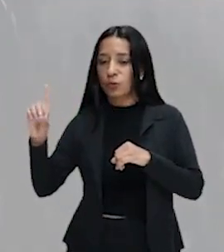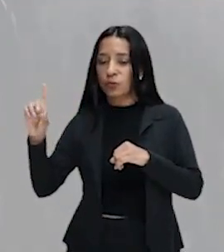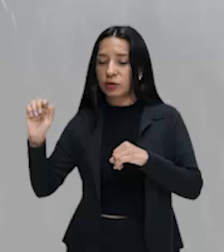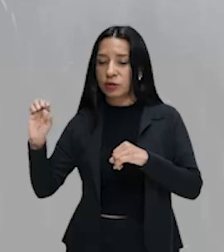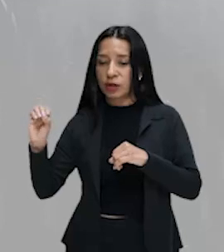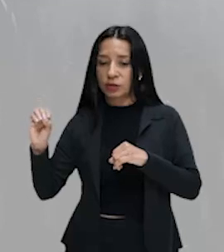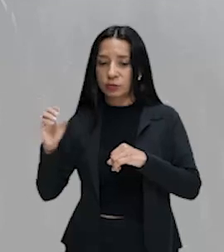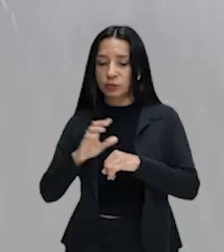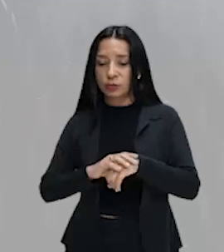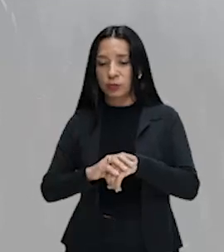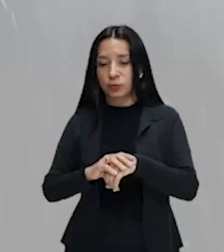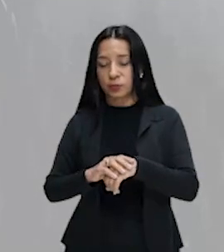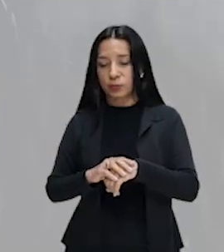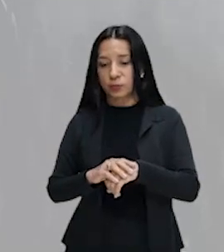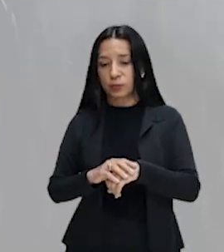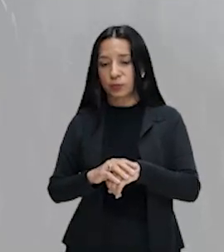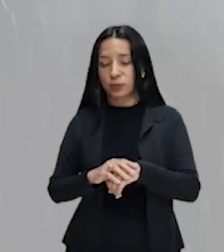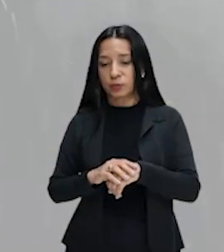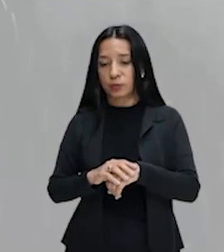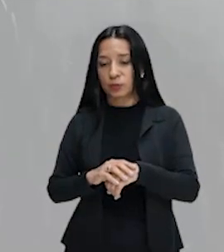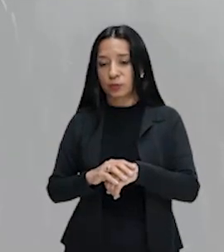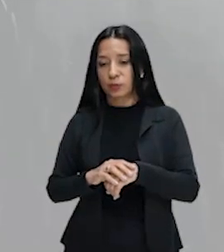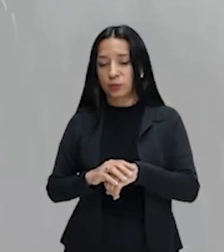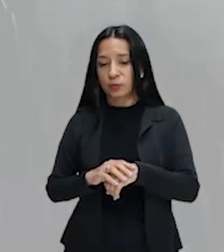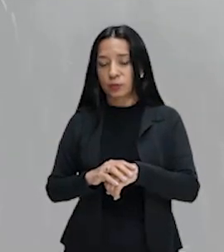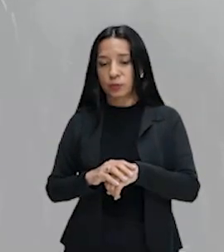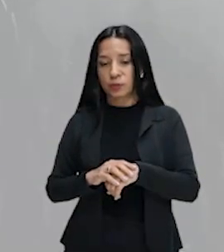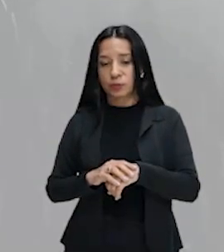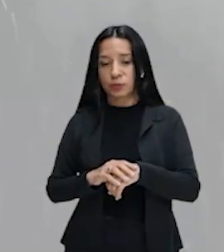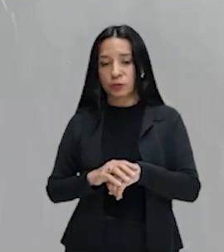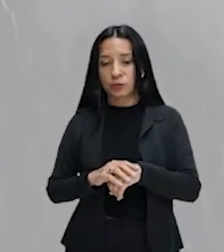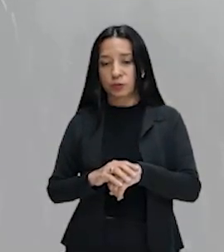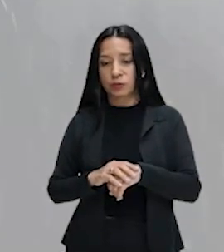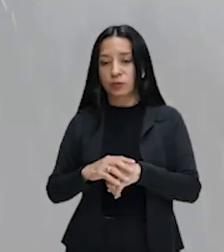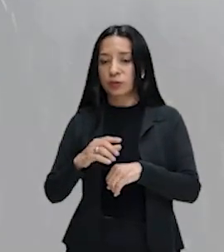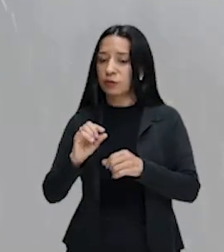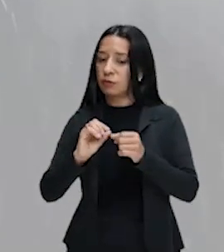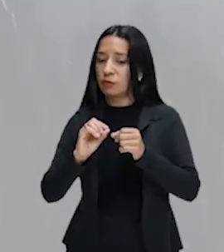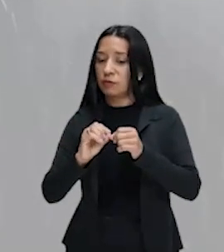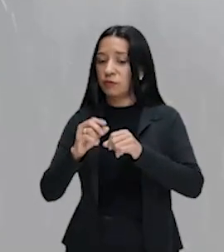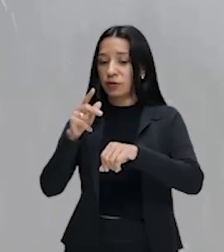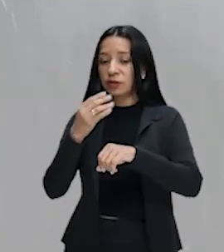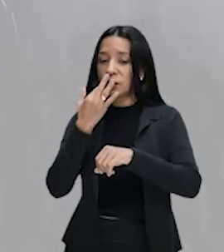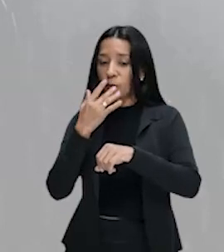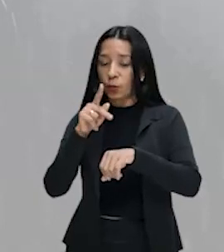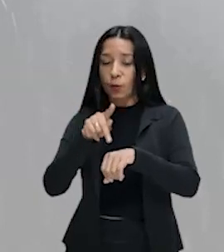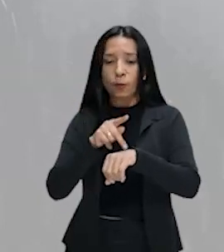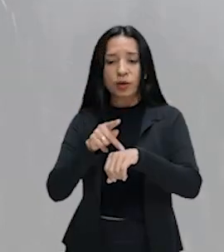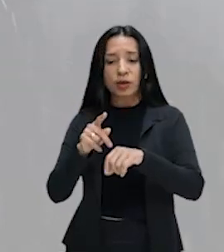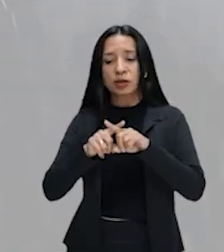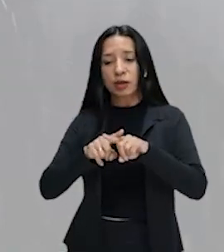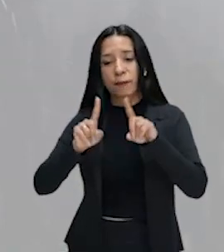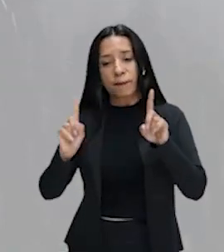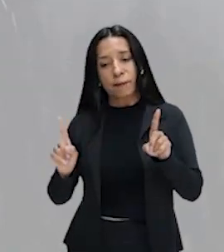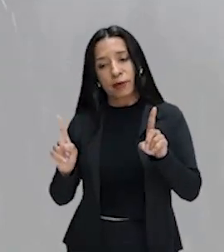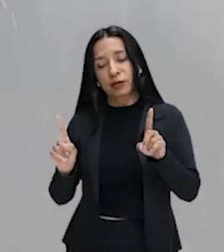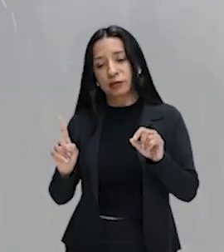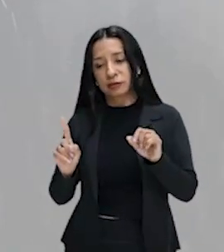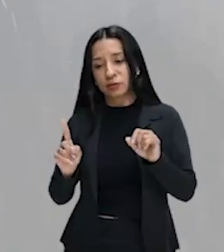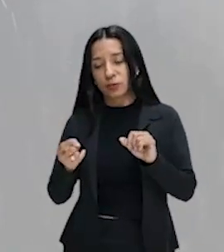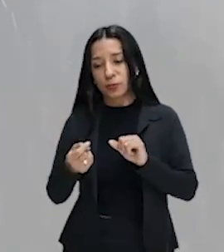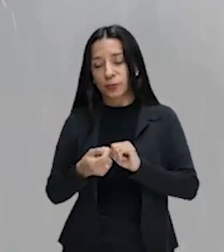que ele vai produzir o pigmento preto? Ele produz o pigmento preto. Mas a presença